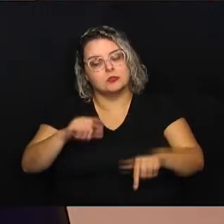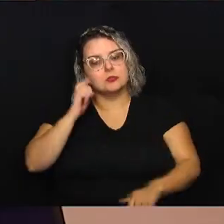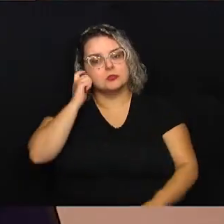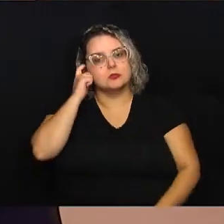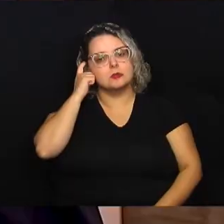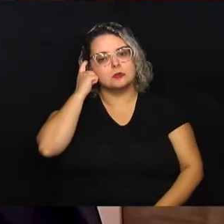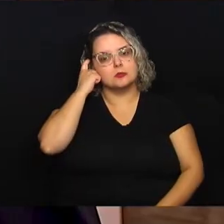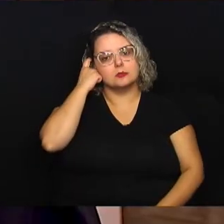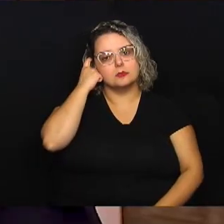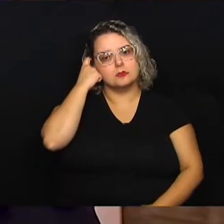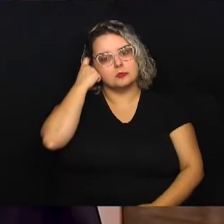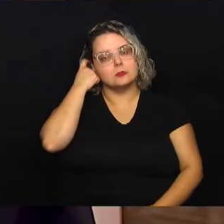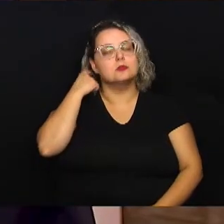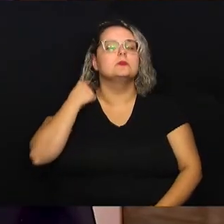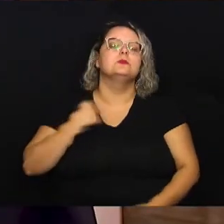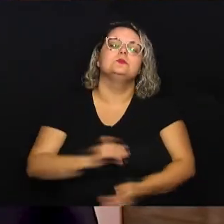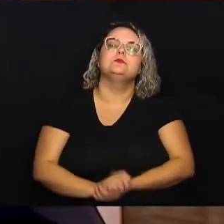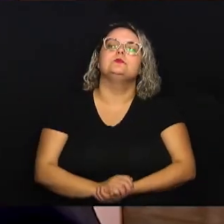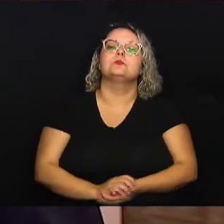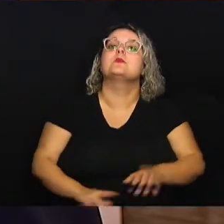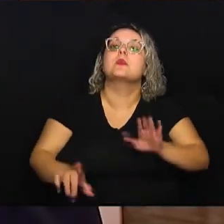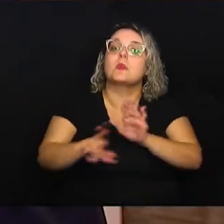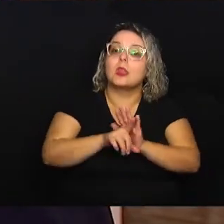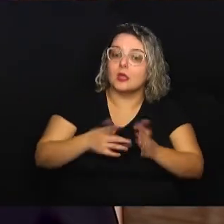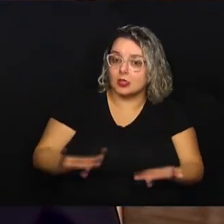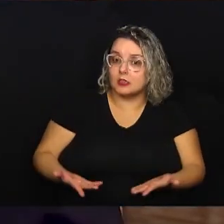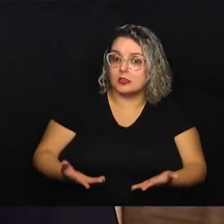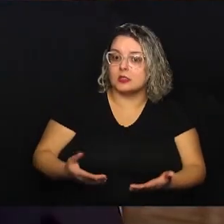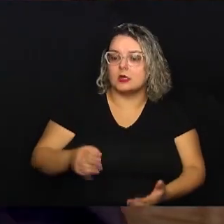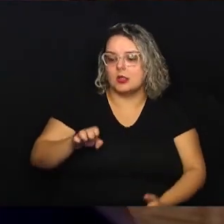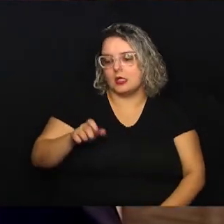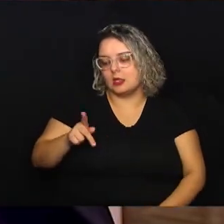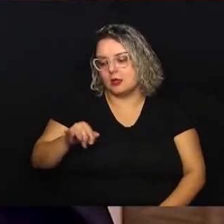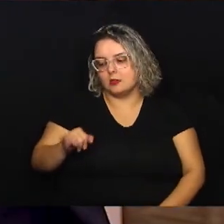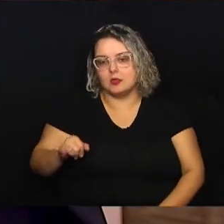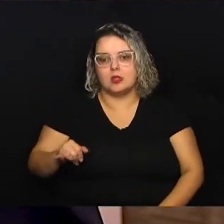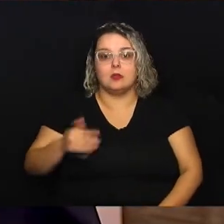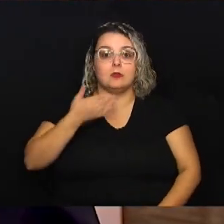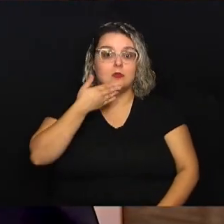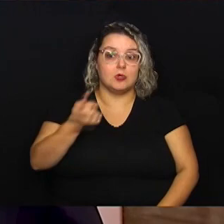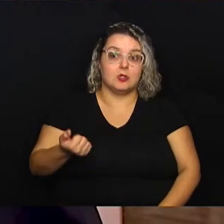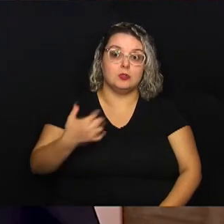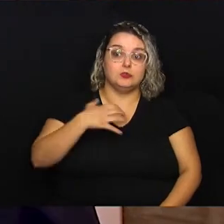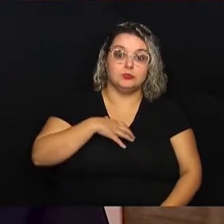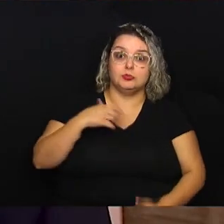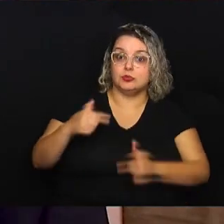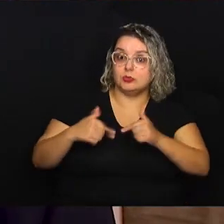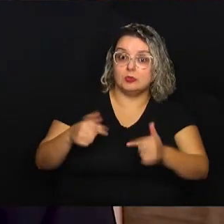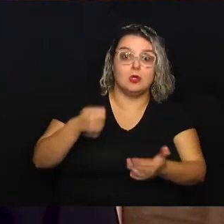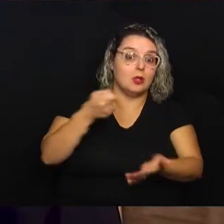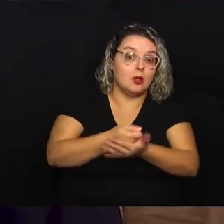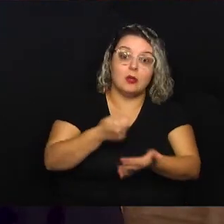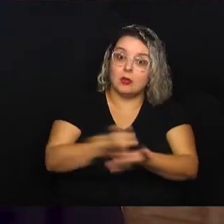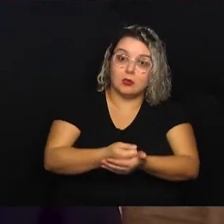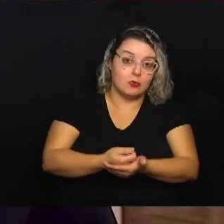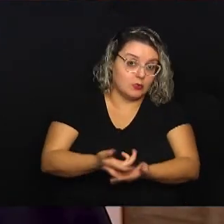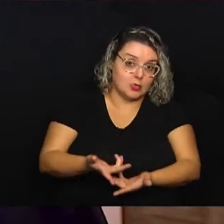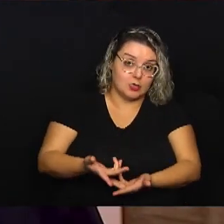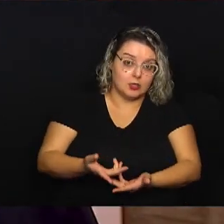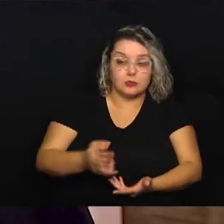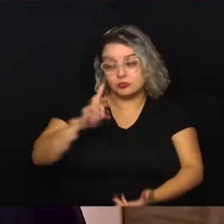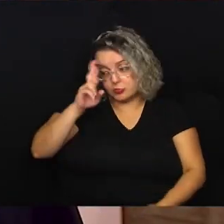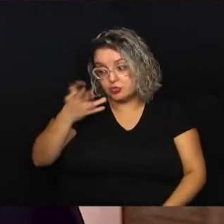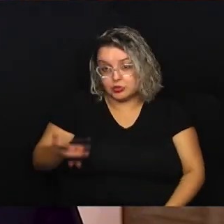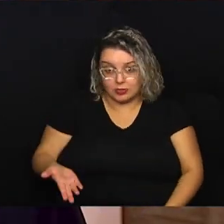essas diligências. A legislação estabelece que EPI, melhoria na condição de trabalho, é obrigação do empregador. É,